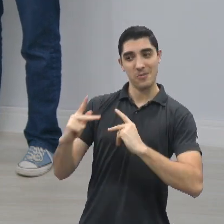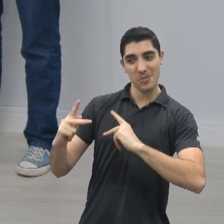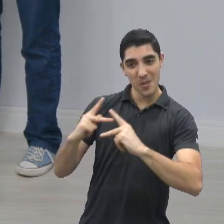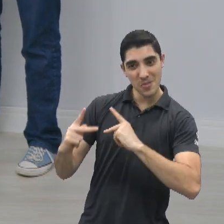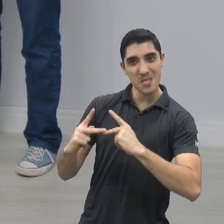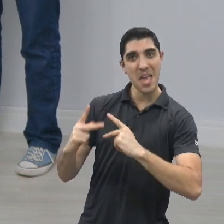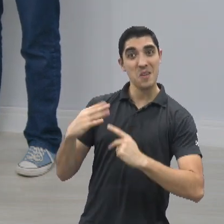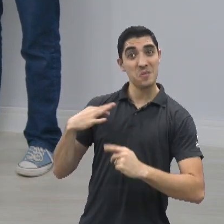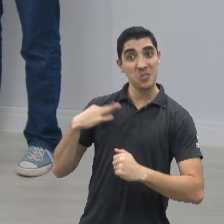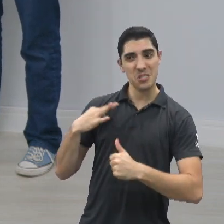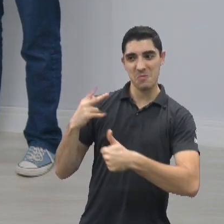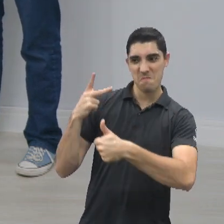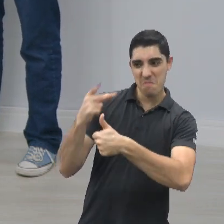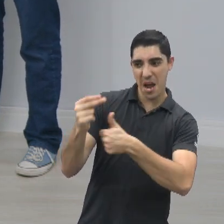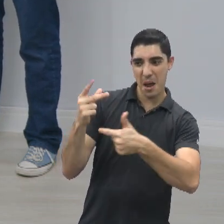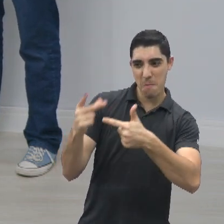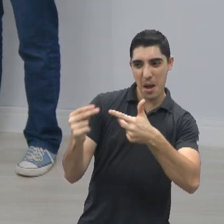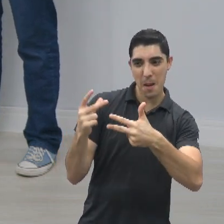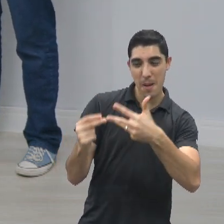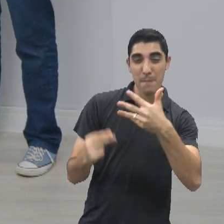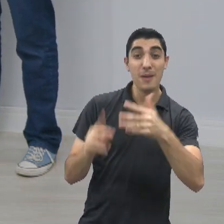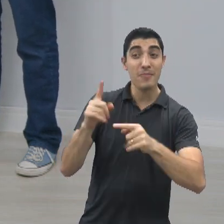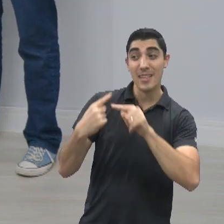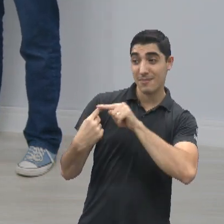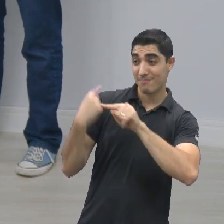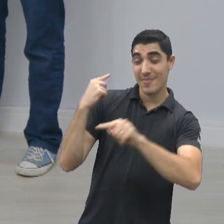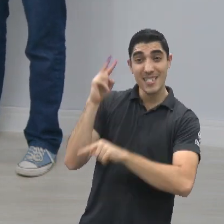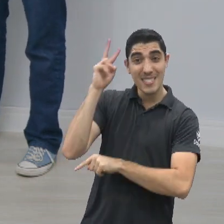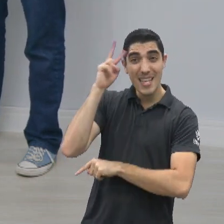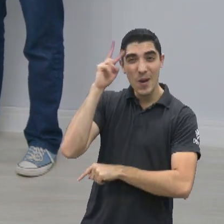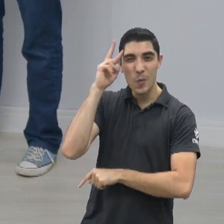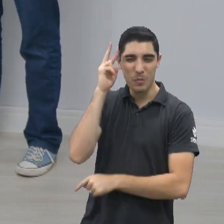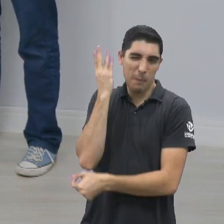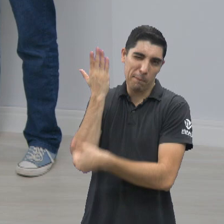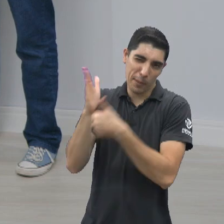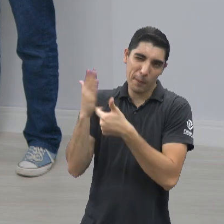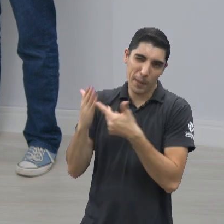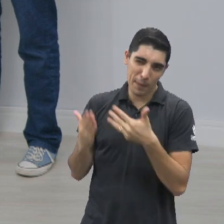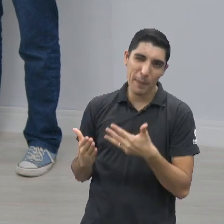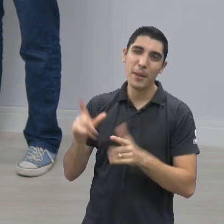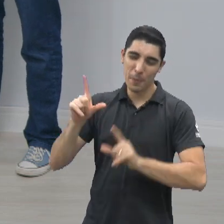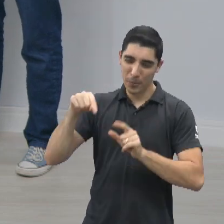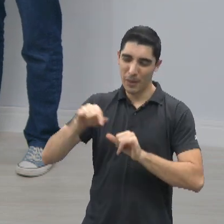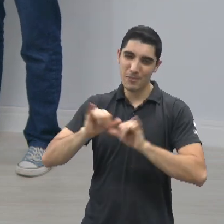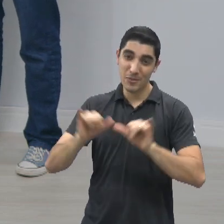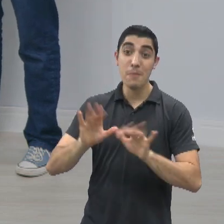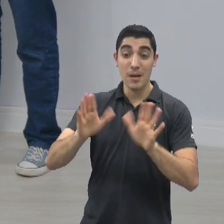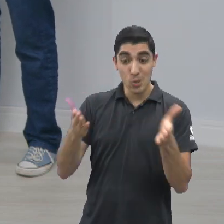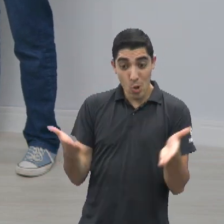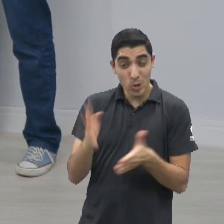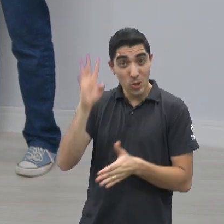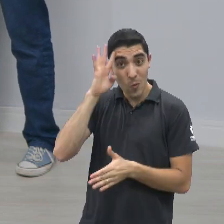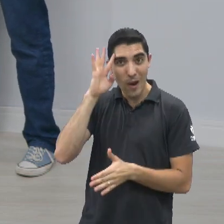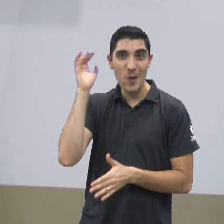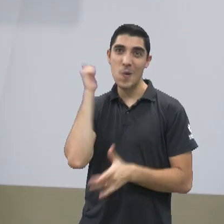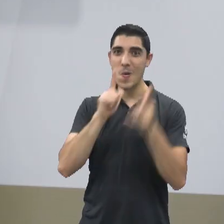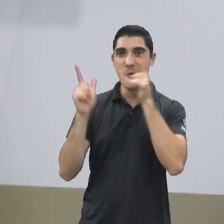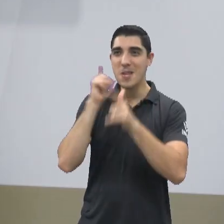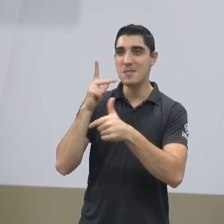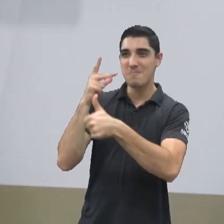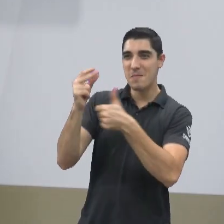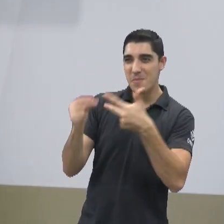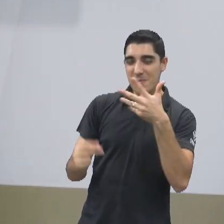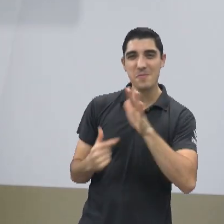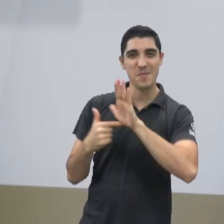José, apesar de segunda-feira a gente não ter trazido tantas vitórias, né, mas pelo menos o programa de hoje foi com bastantes vitórias, né? Verdade,